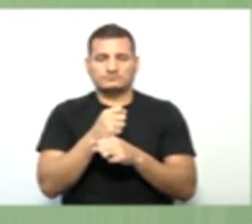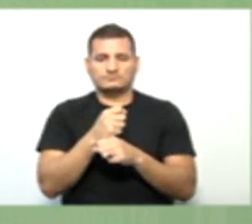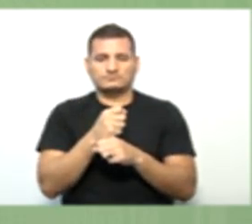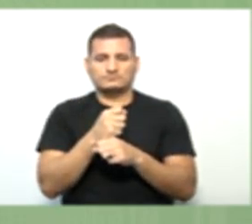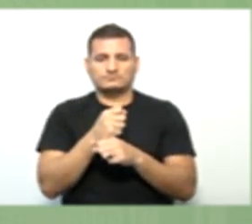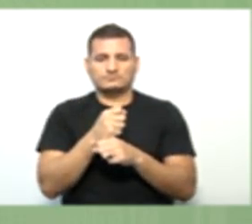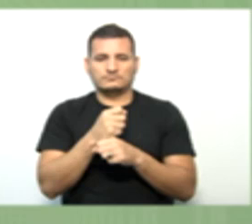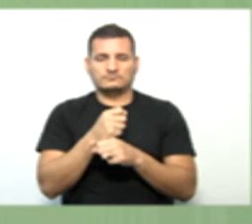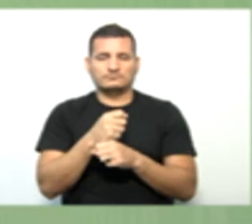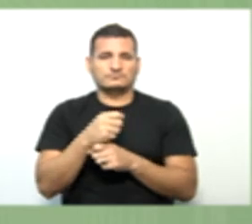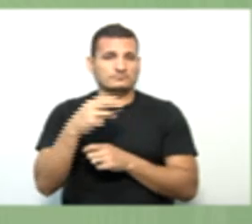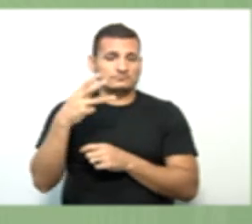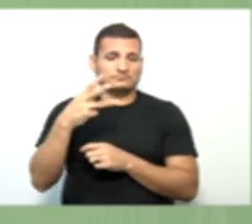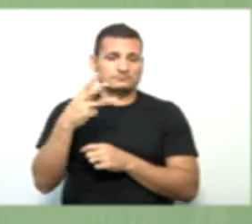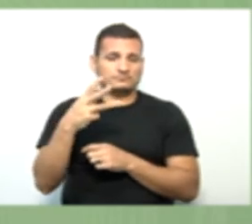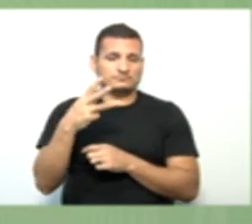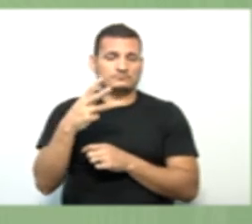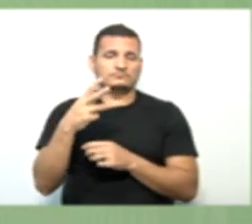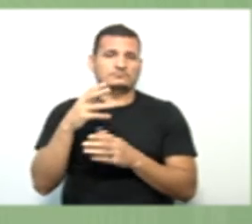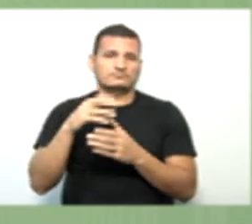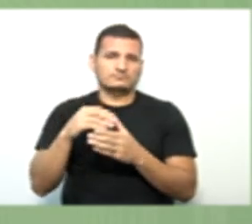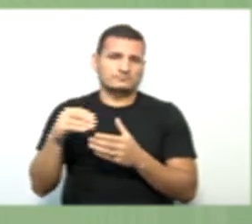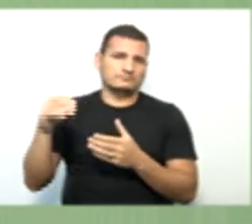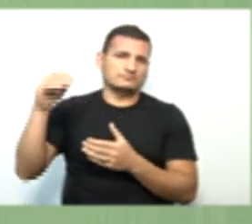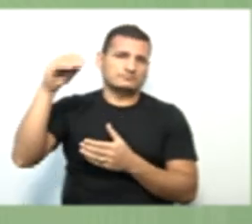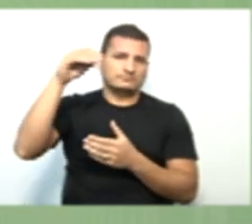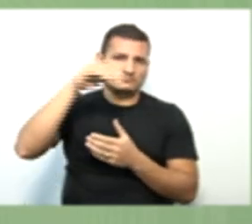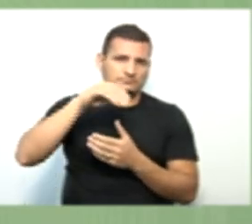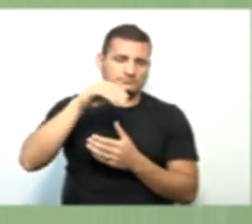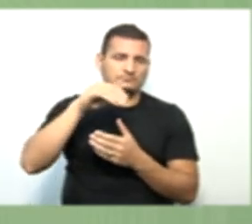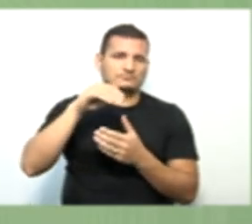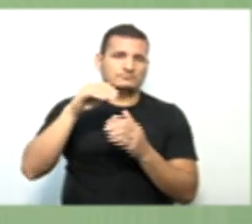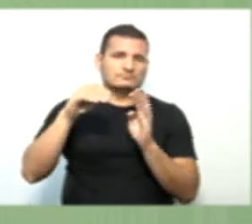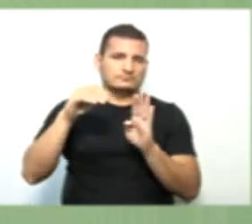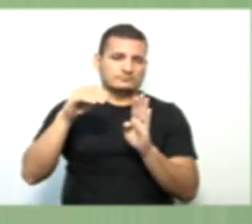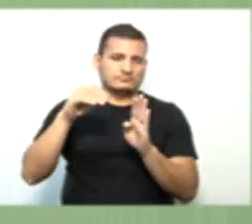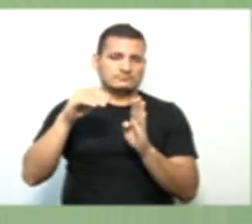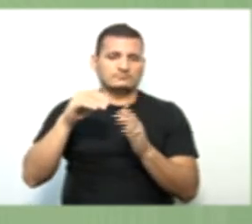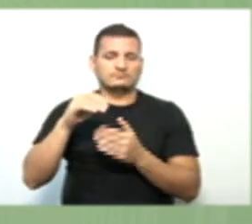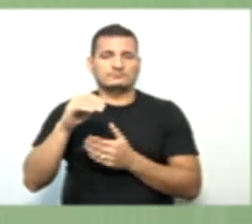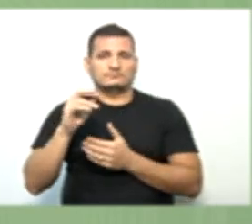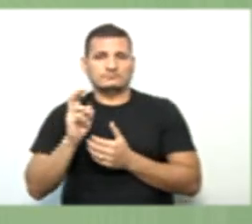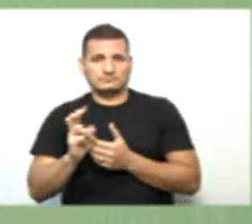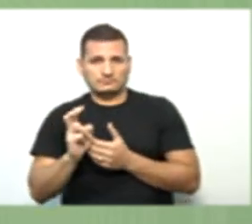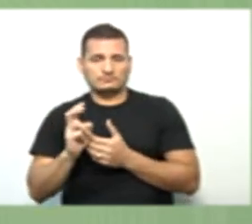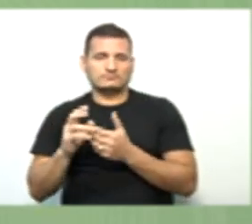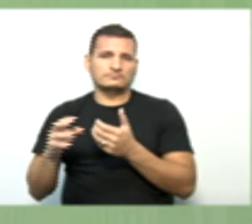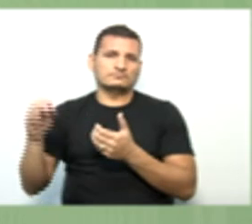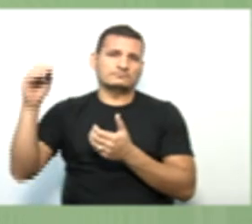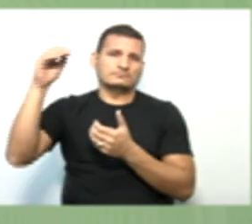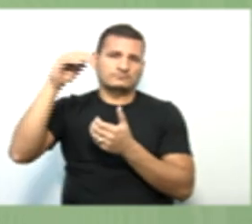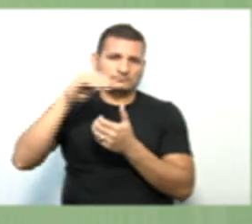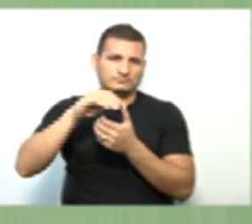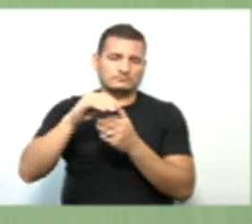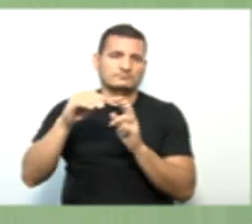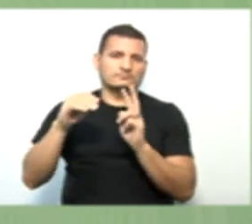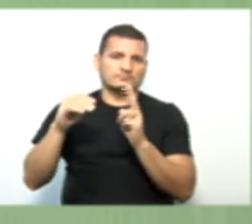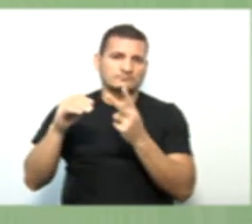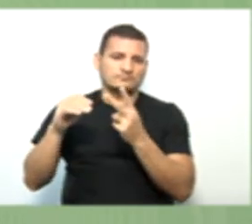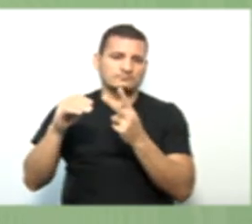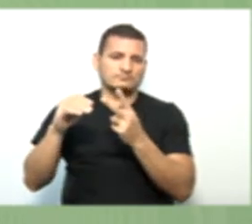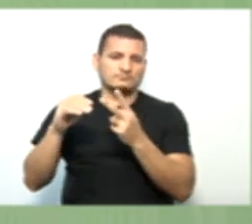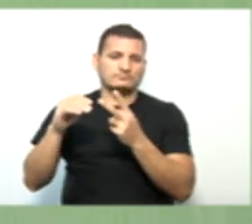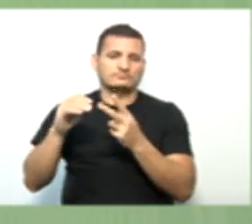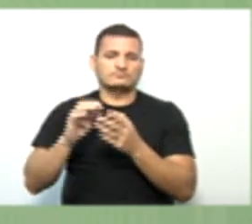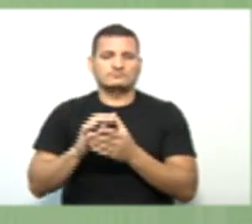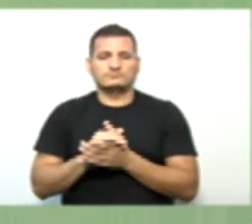que vai ser copiado para dentro do B, e o 5 que vai ser copiado para dentro do H. Aí ele faz a conta. 3 vezes